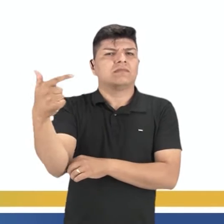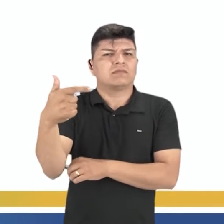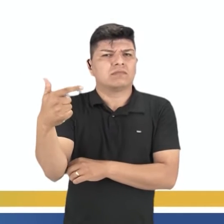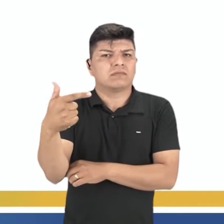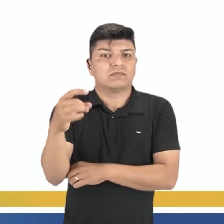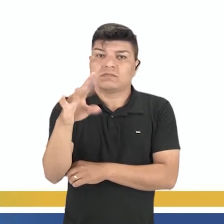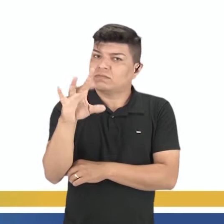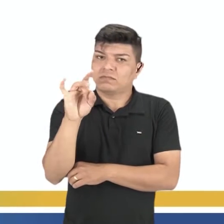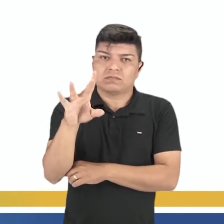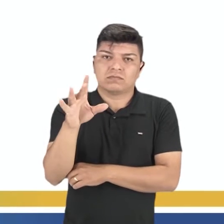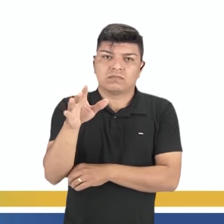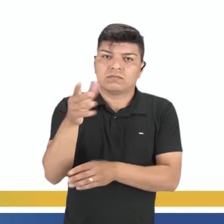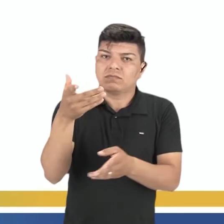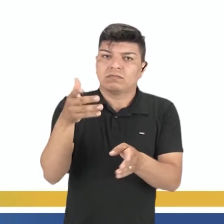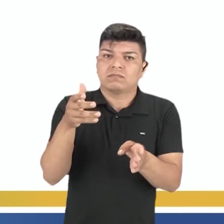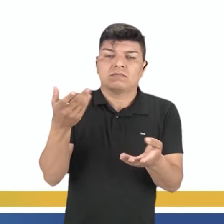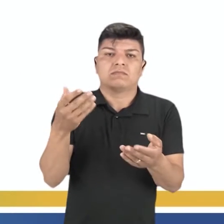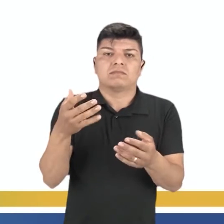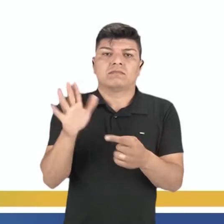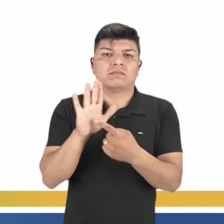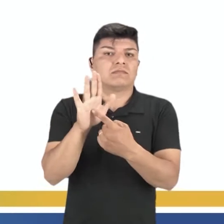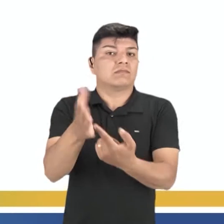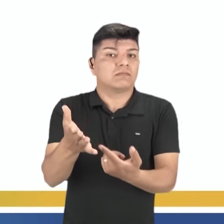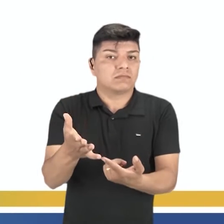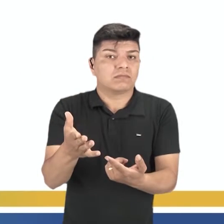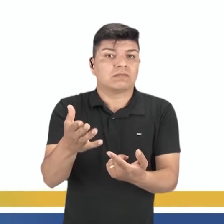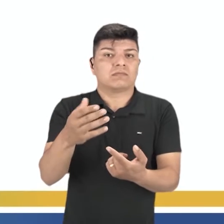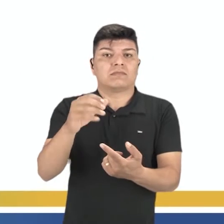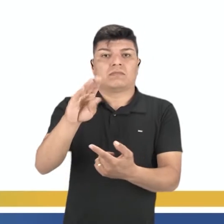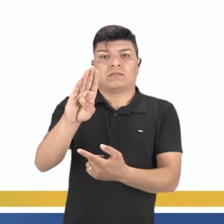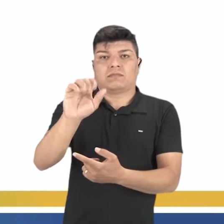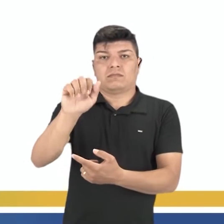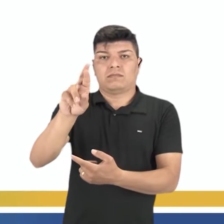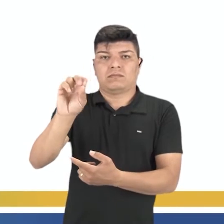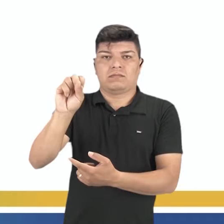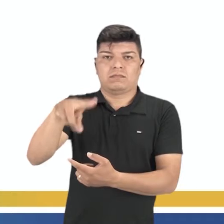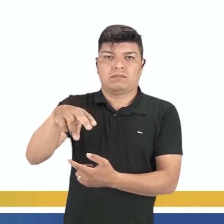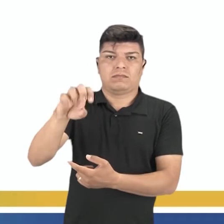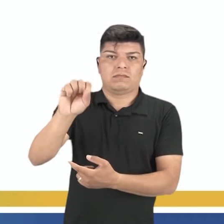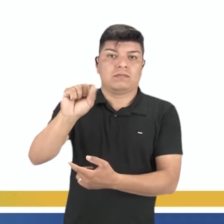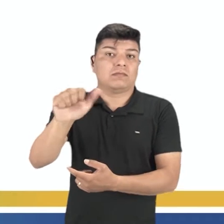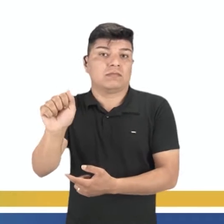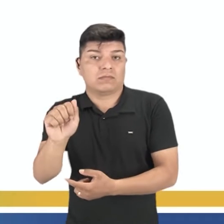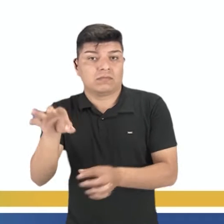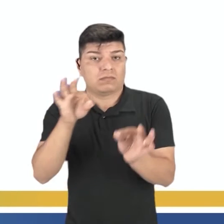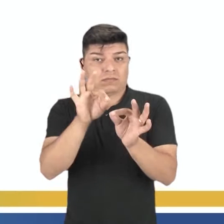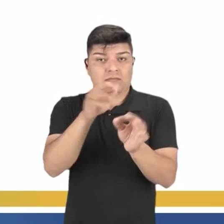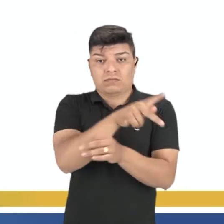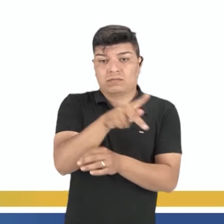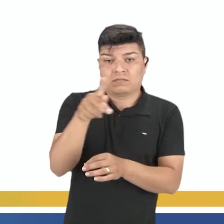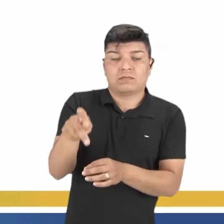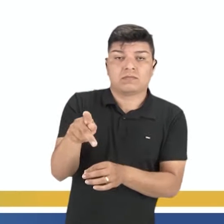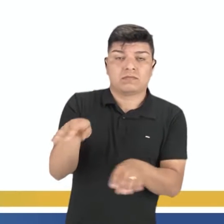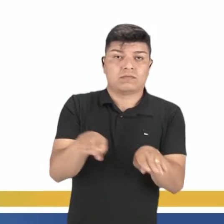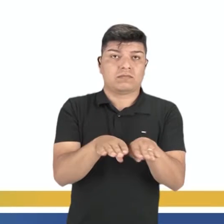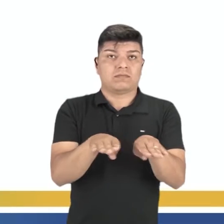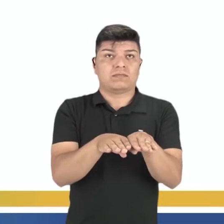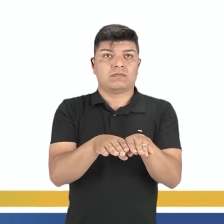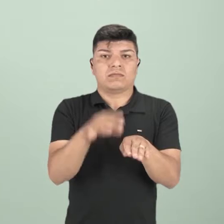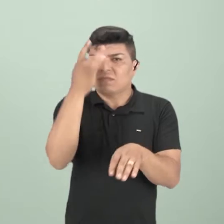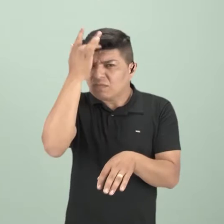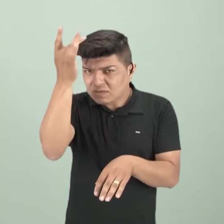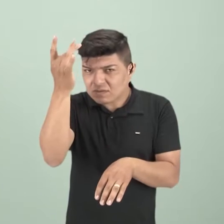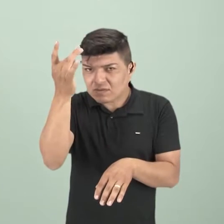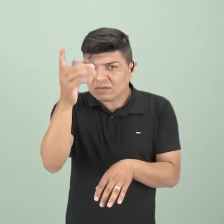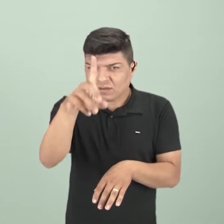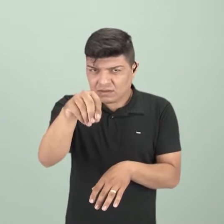foram citados? A baronesa, o alfinete, a costureira, o professor de melancolia. Fácil,